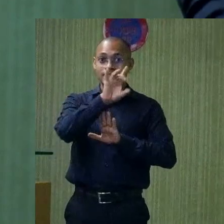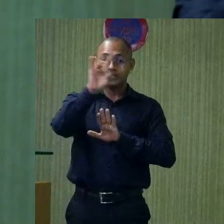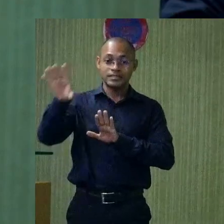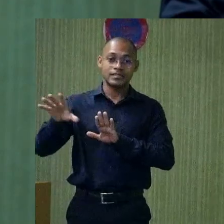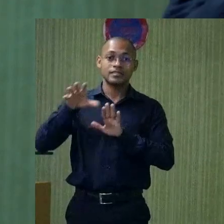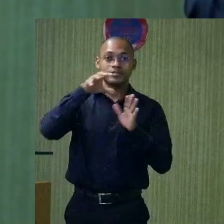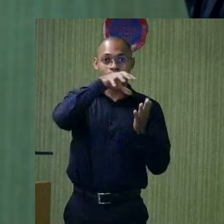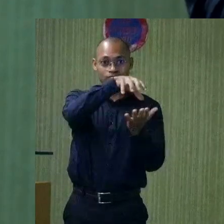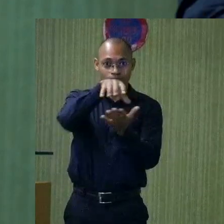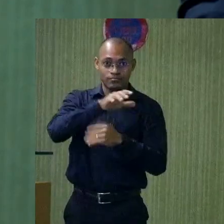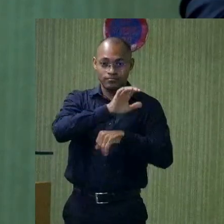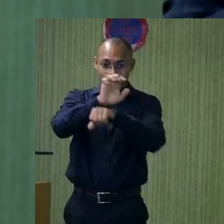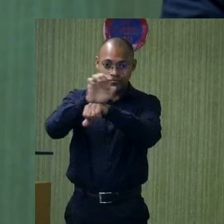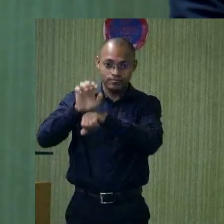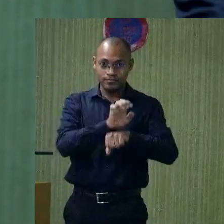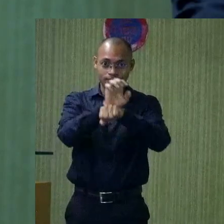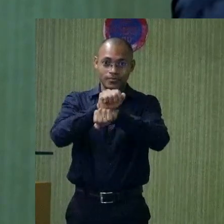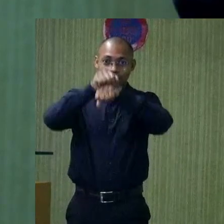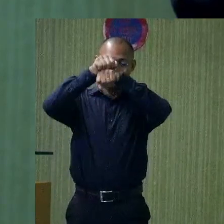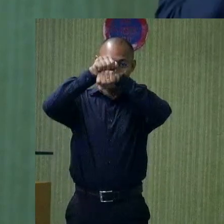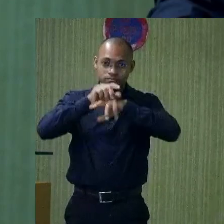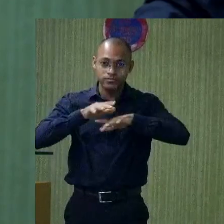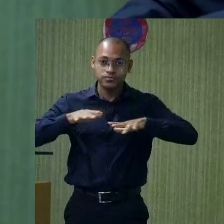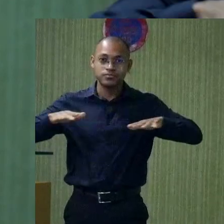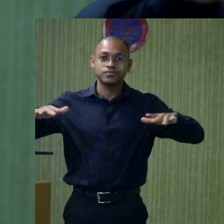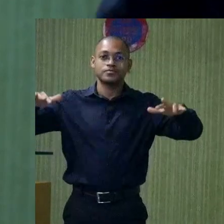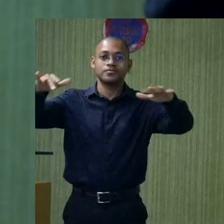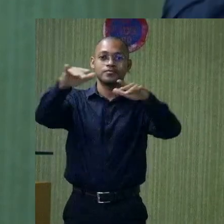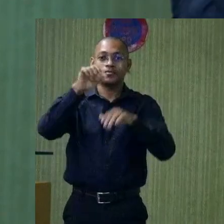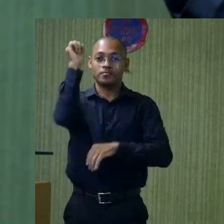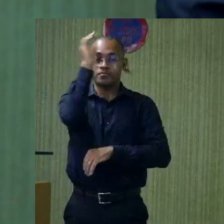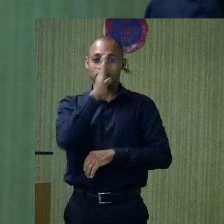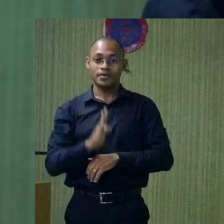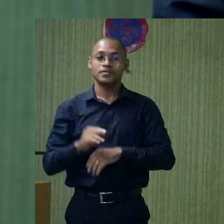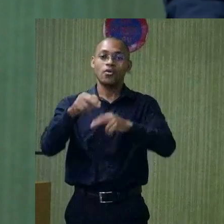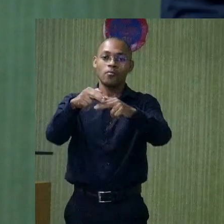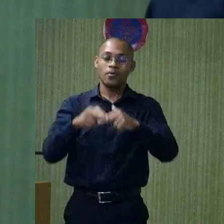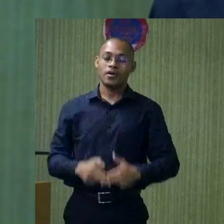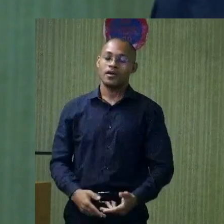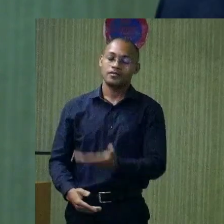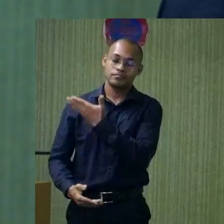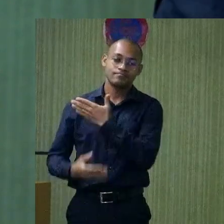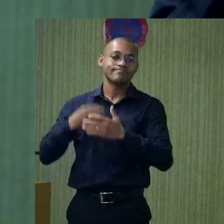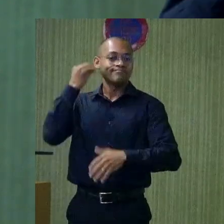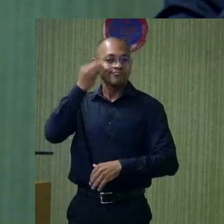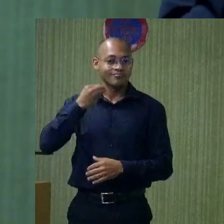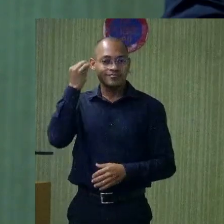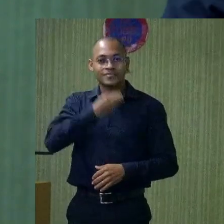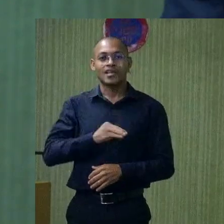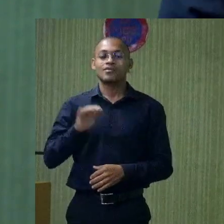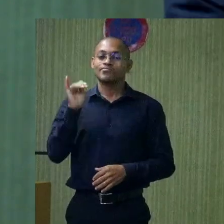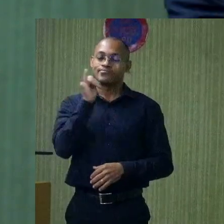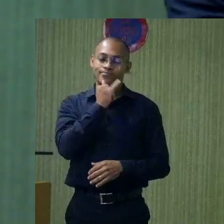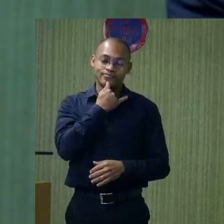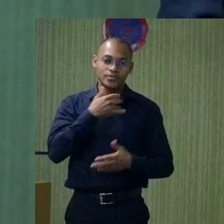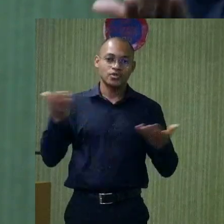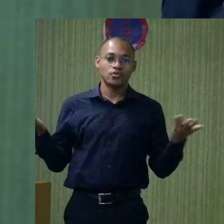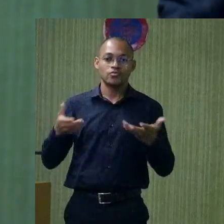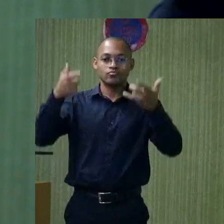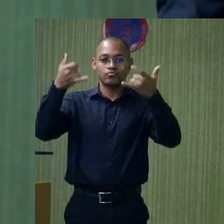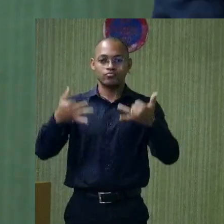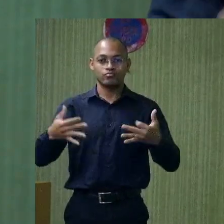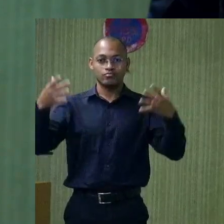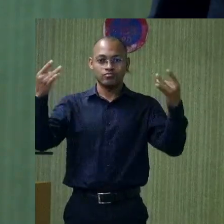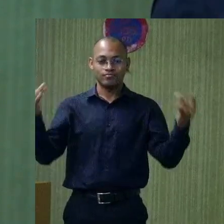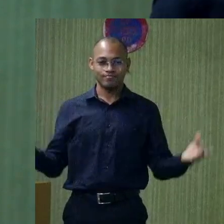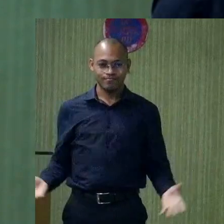estado espalhou-se pelo Brasil lamentavelmente por essa situação que nós vivenciamos e que é a pauta de hoje né o impacto na